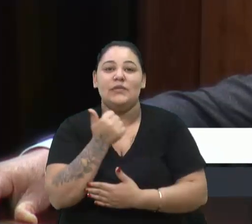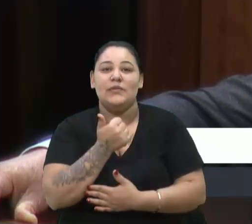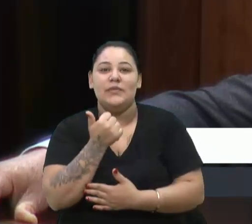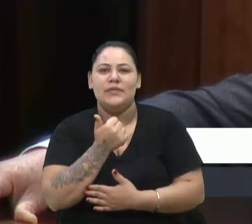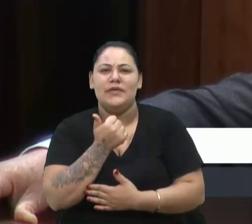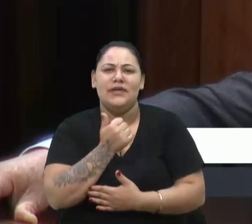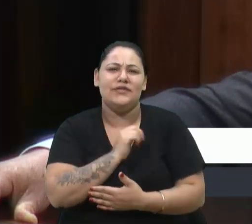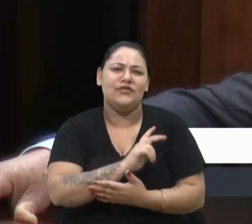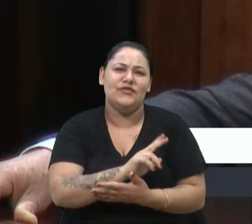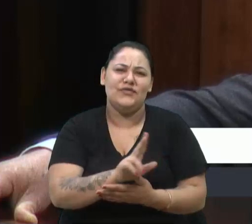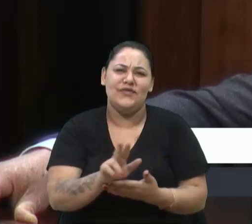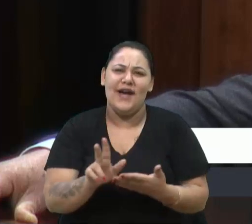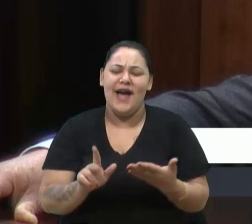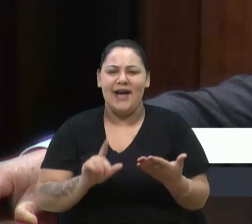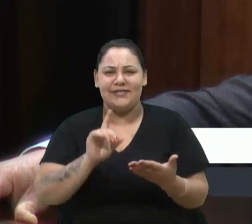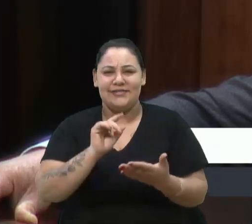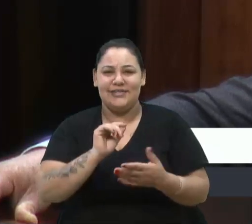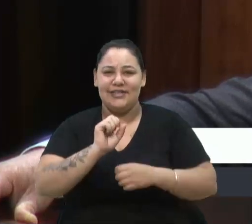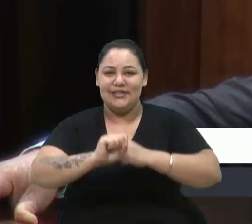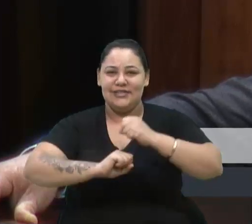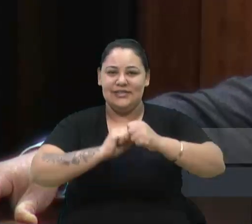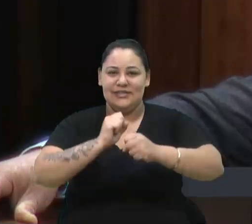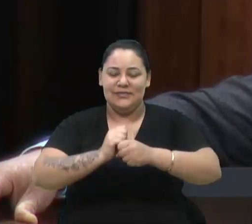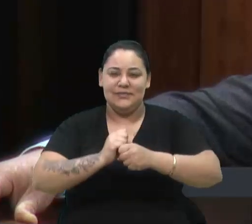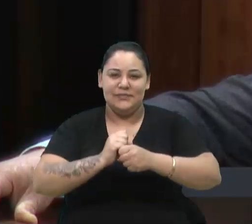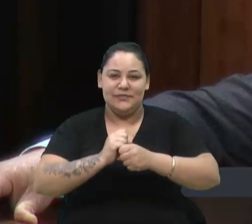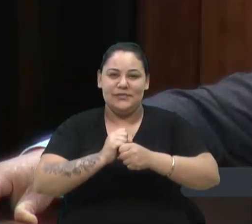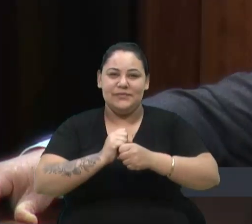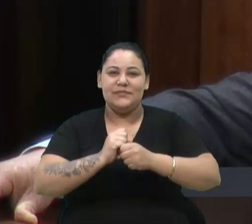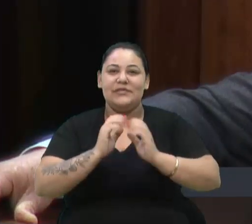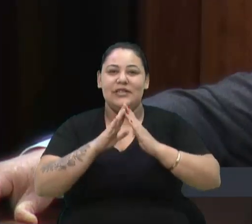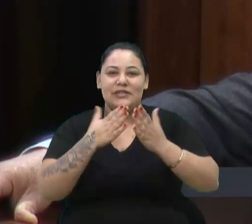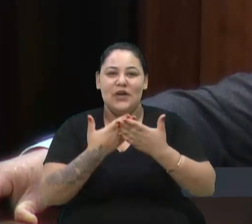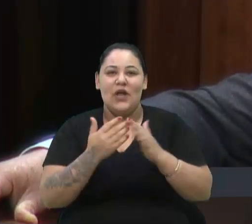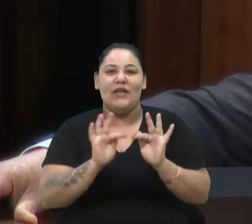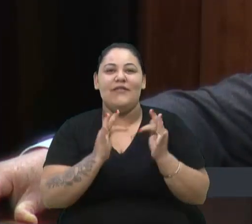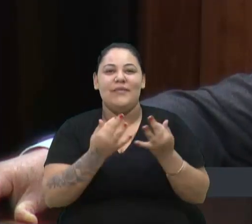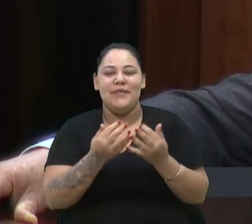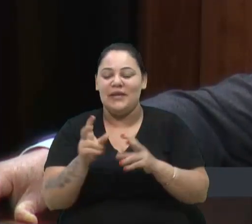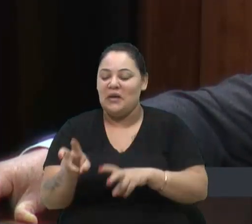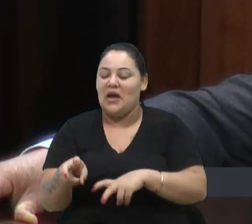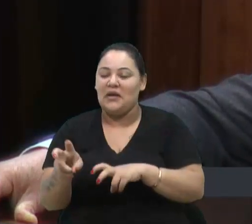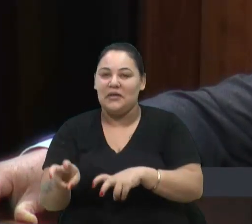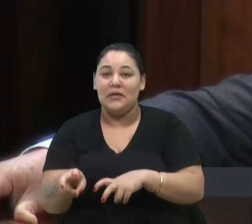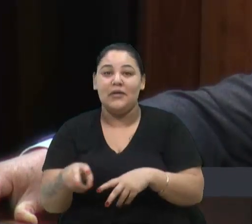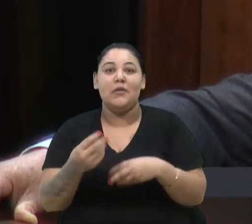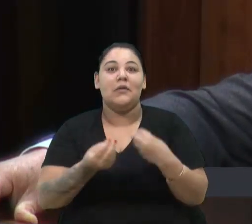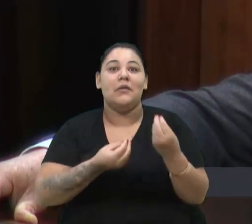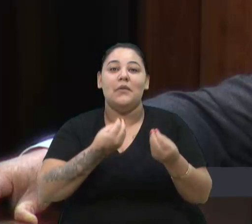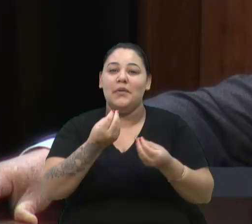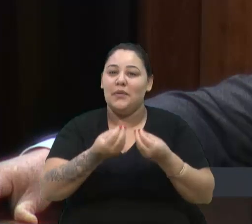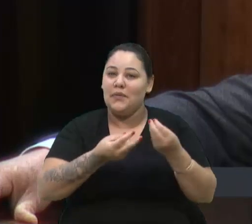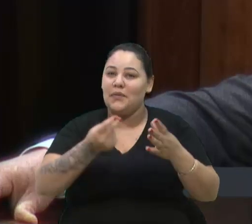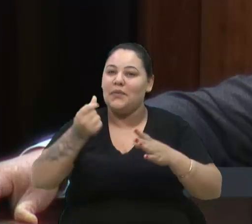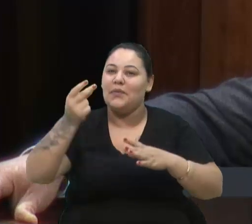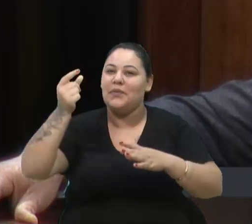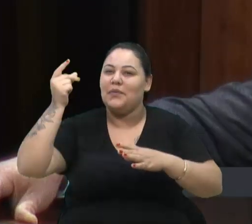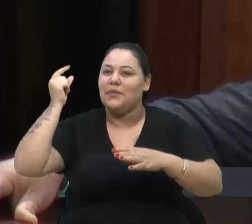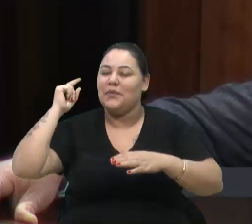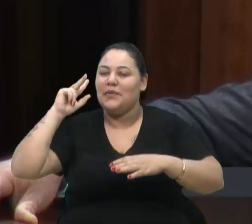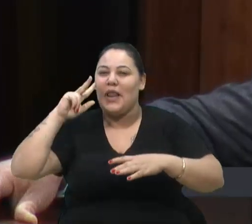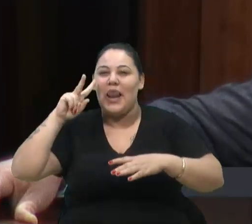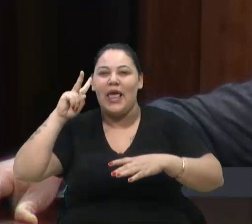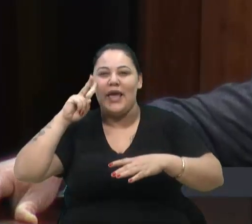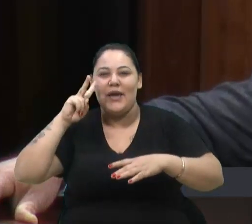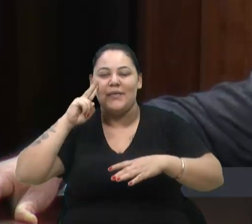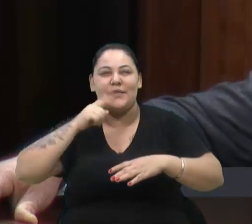de muitos dez anos da Escola família agrícola como eu lembro gurizada quando eu era